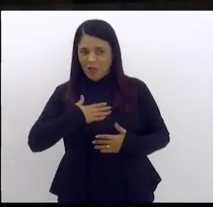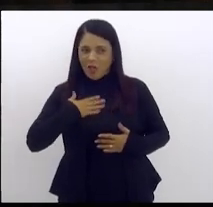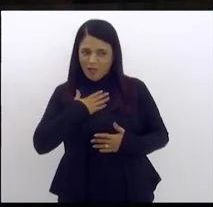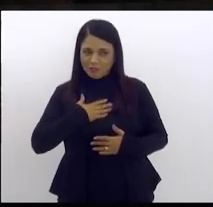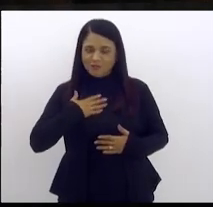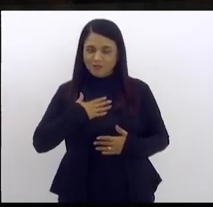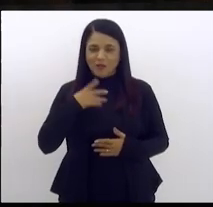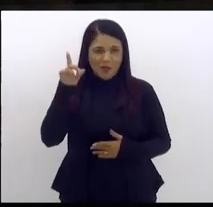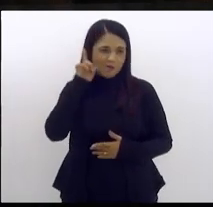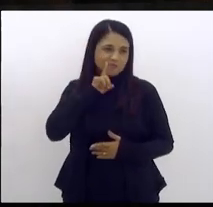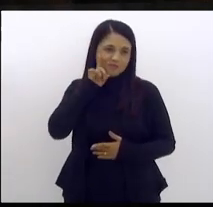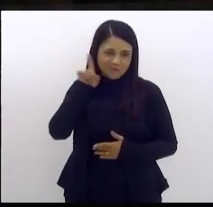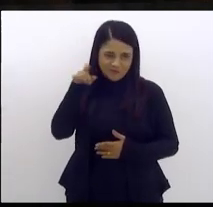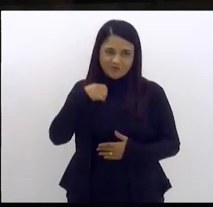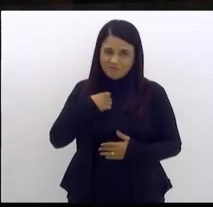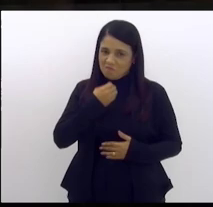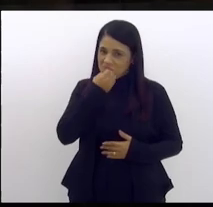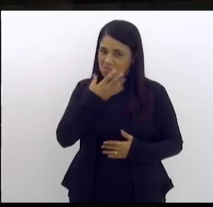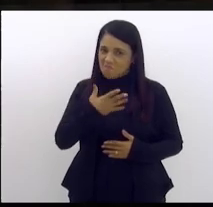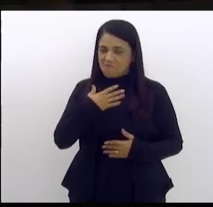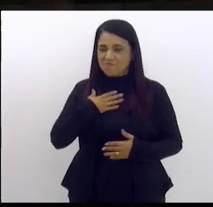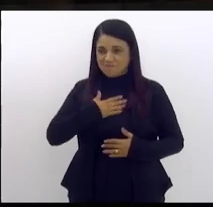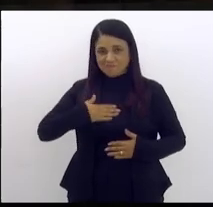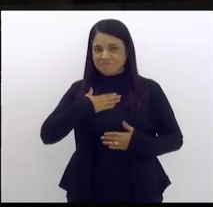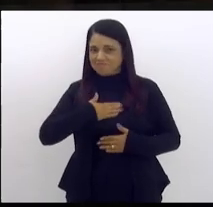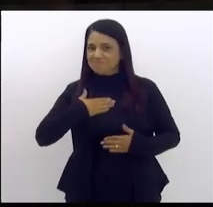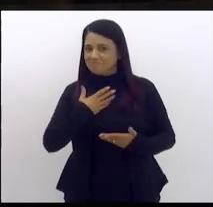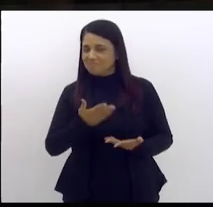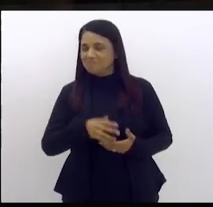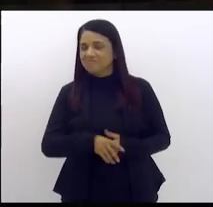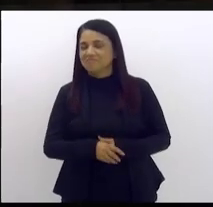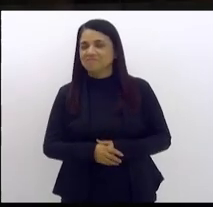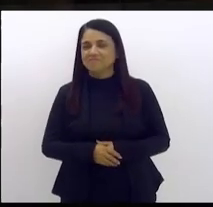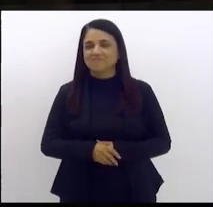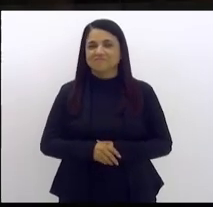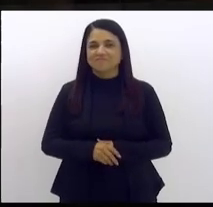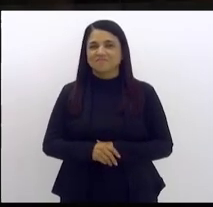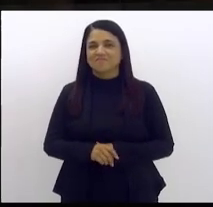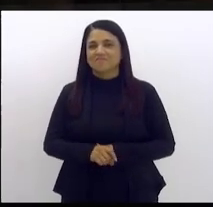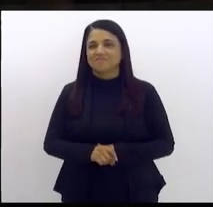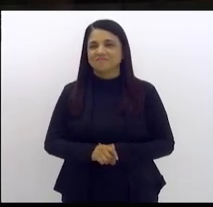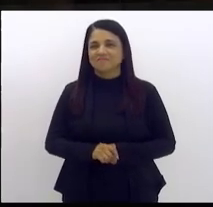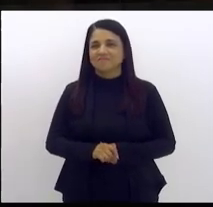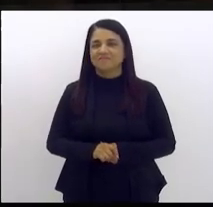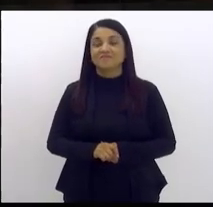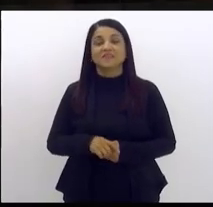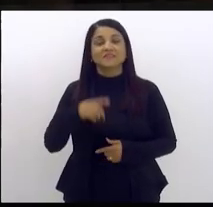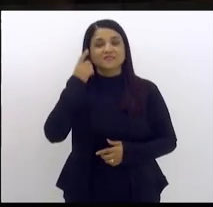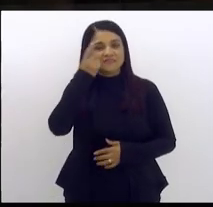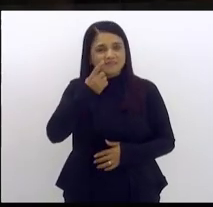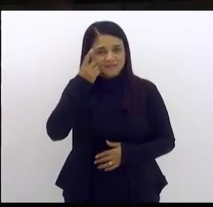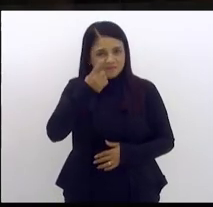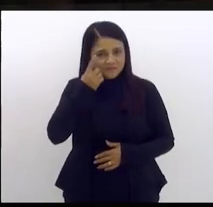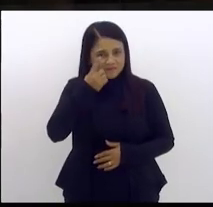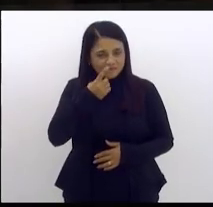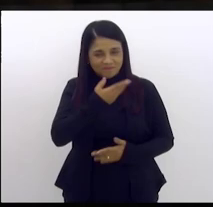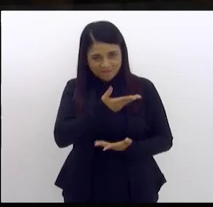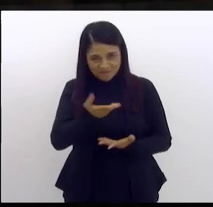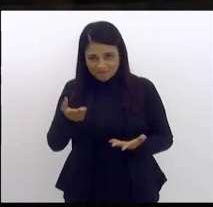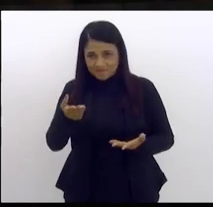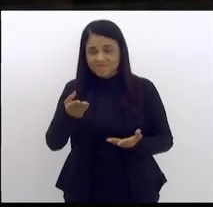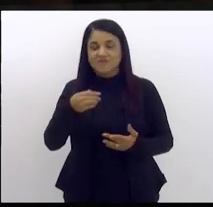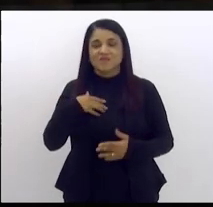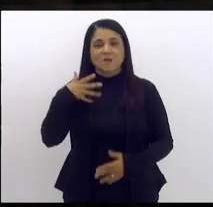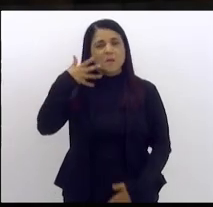os né Beleza olha aqui o senhores deputados eu queria dar uma